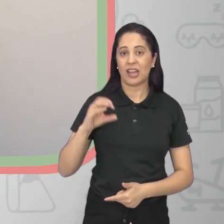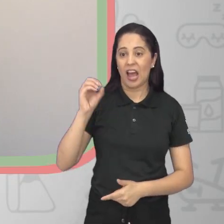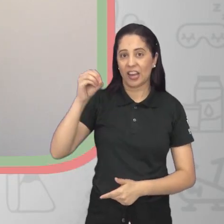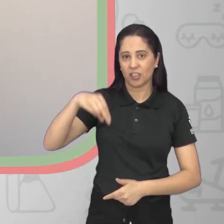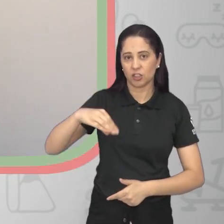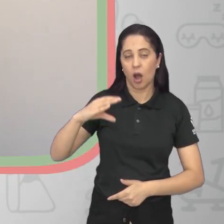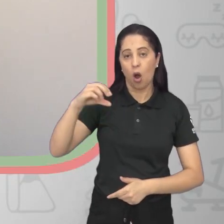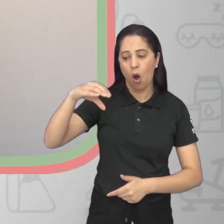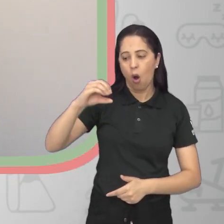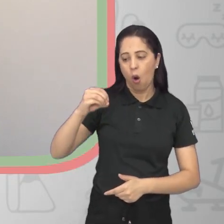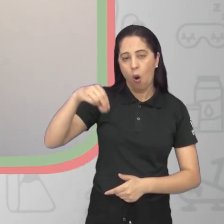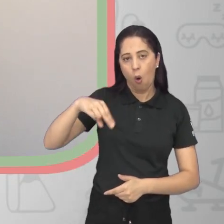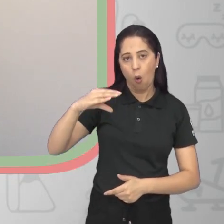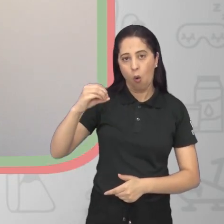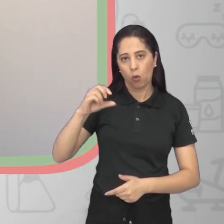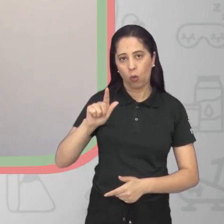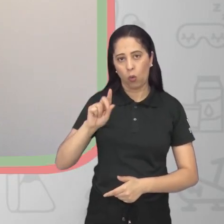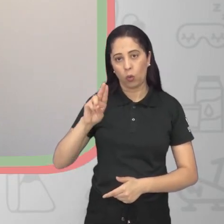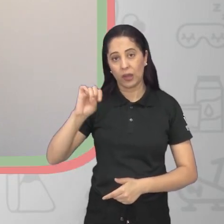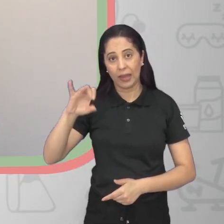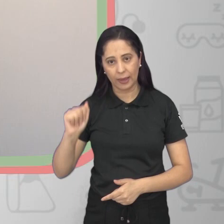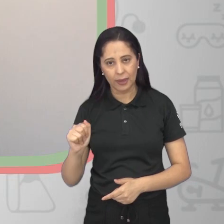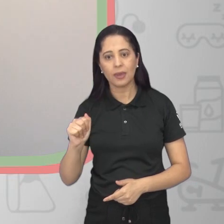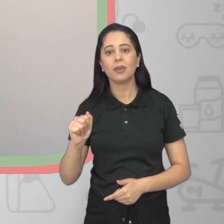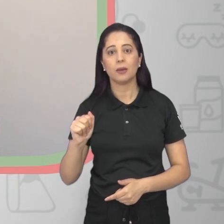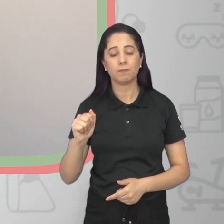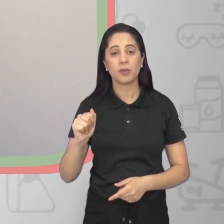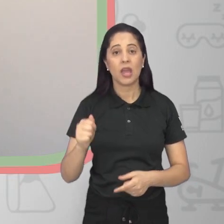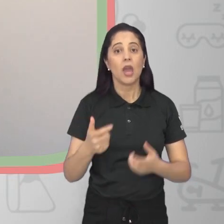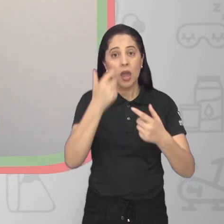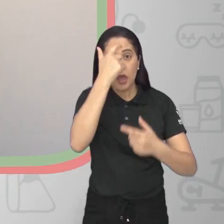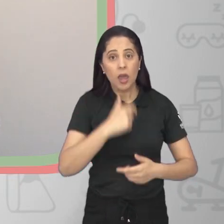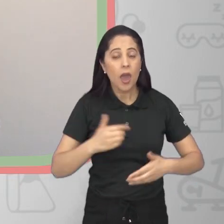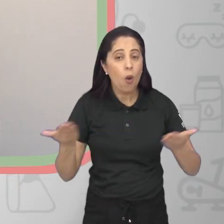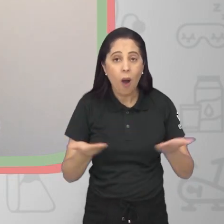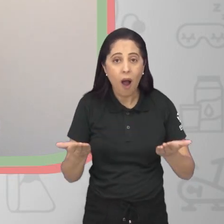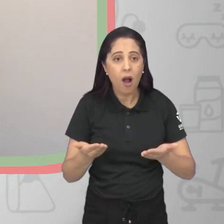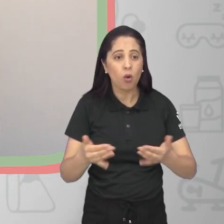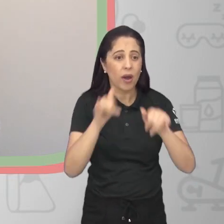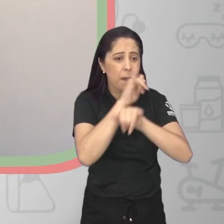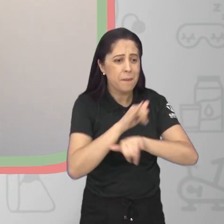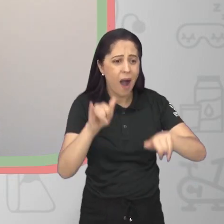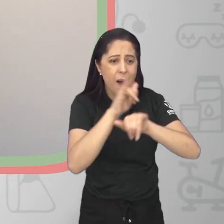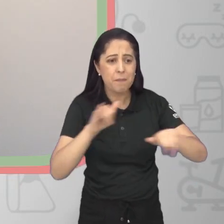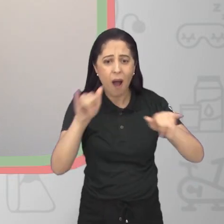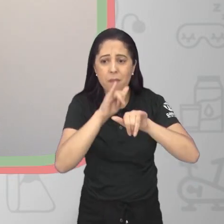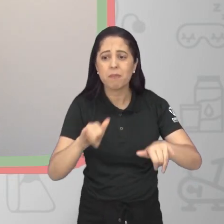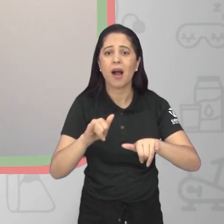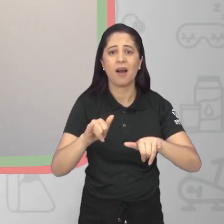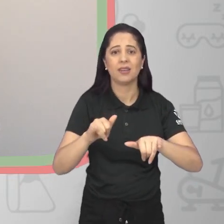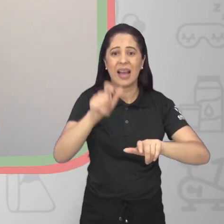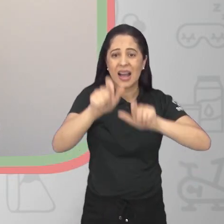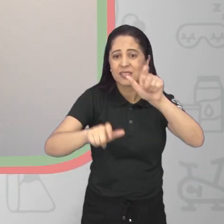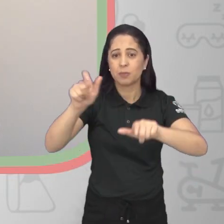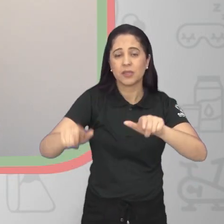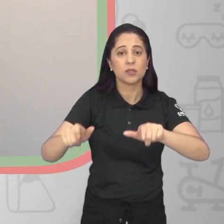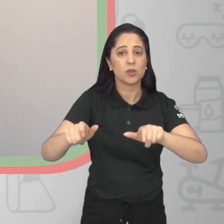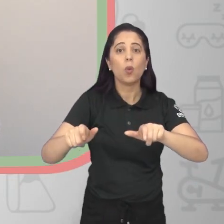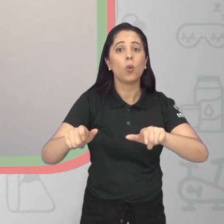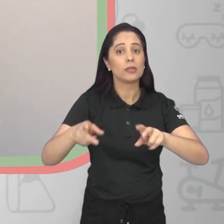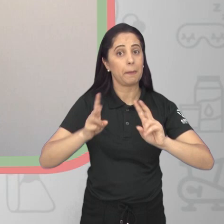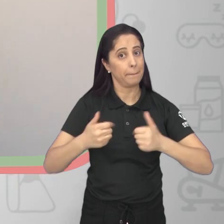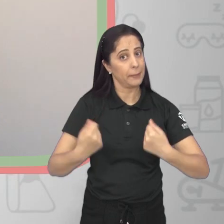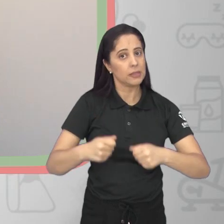criei uma rede de apoio para pacientes e familiares de câncer de intestino e alerto a jovens como eu a não ignorar sintomas como eu